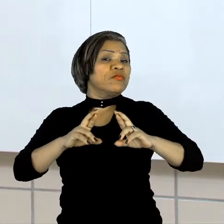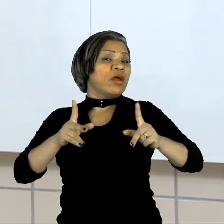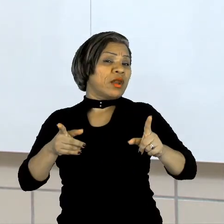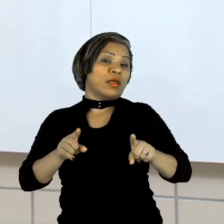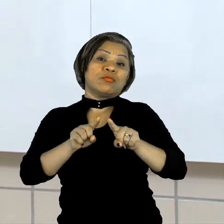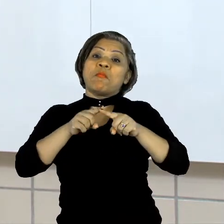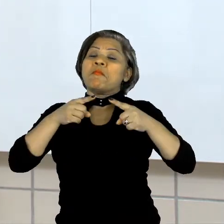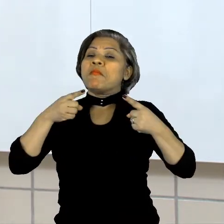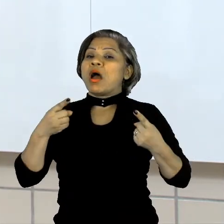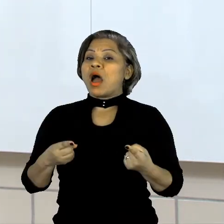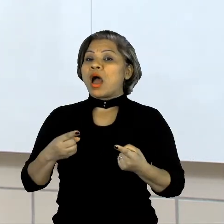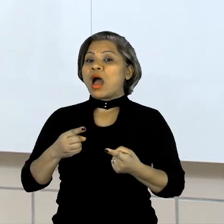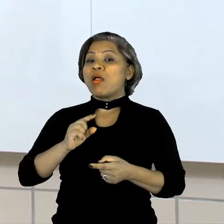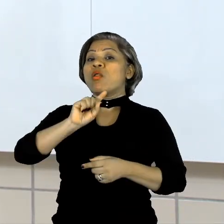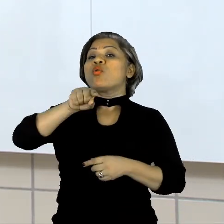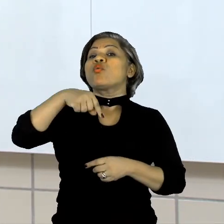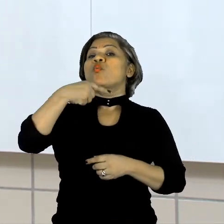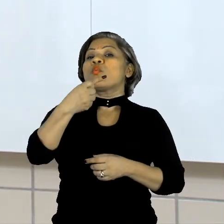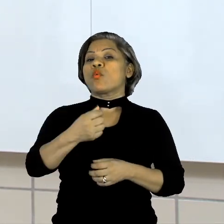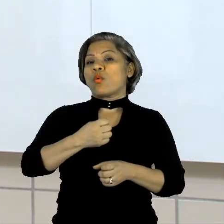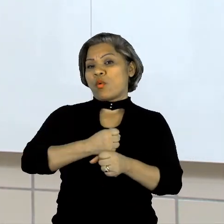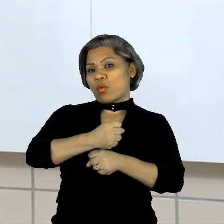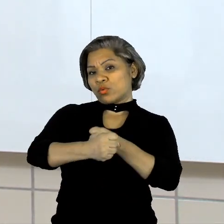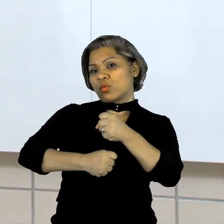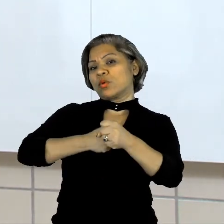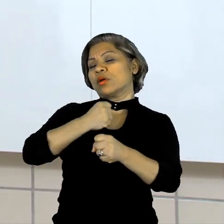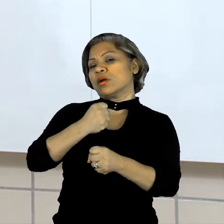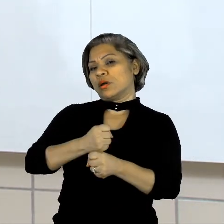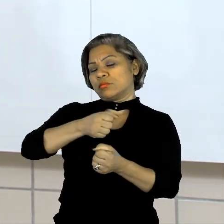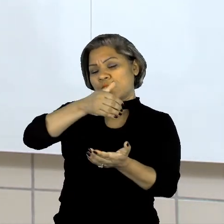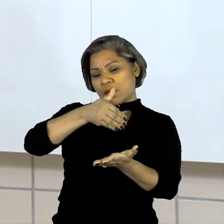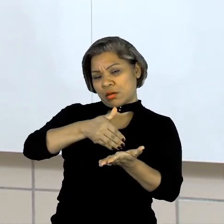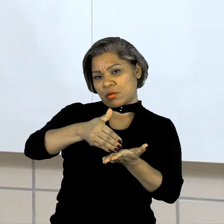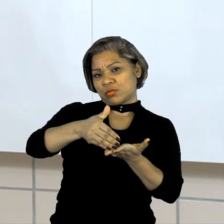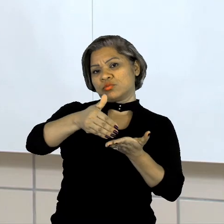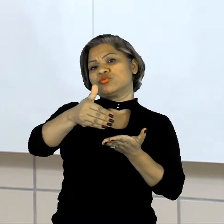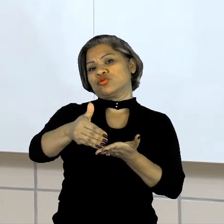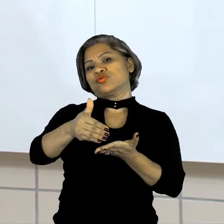vem continuar na próxima série que vocês têm que